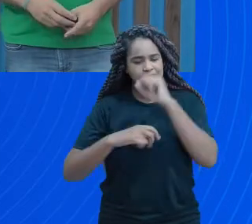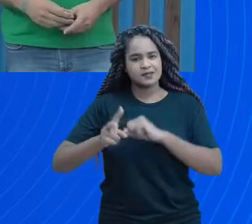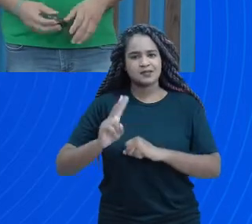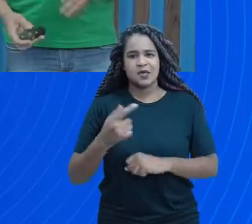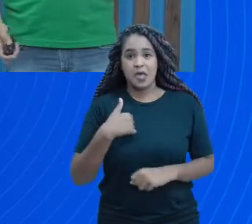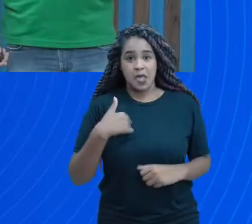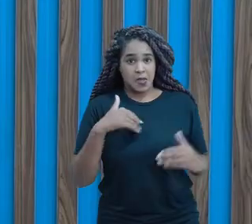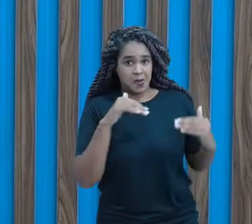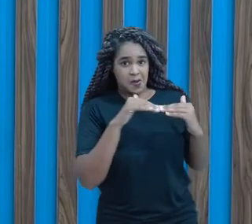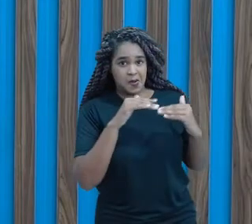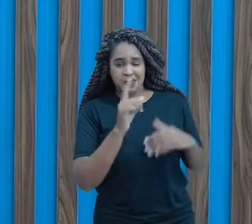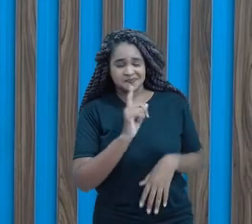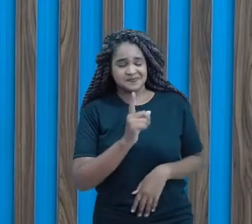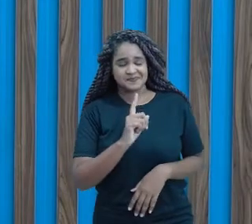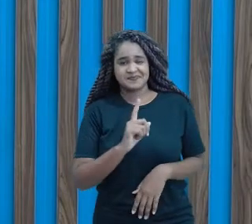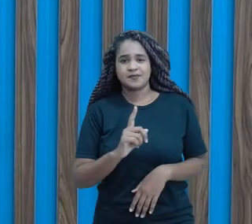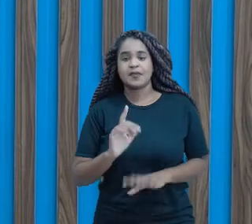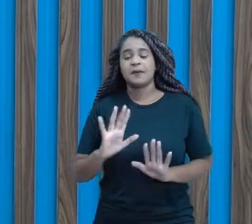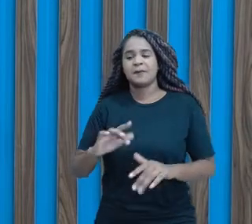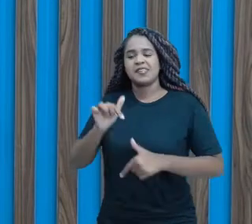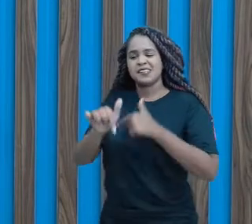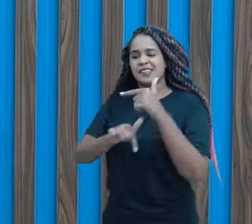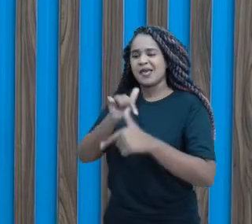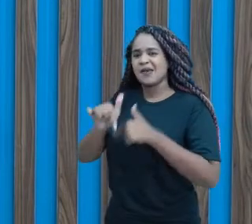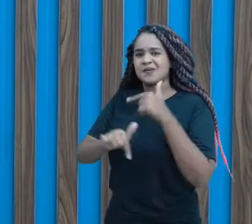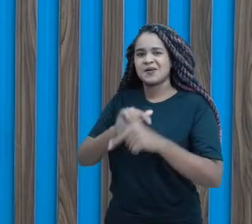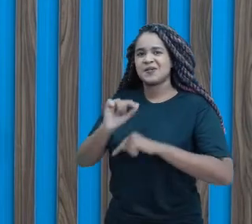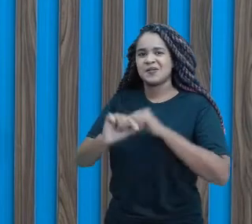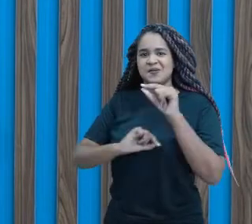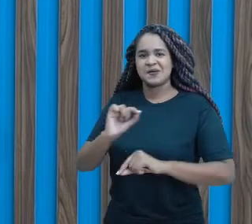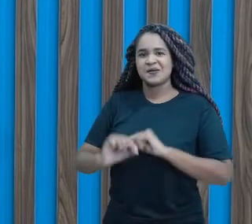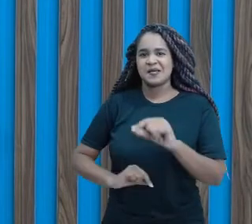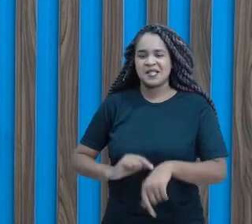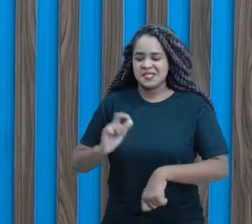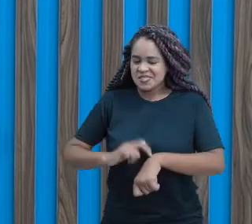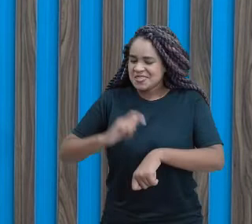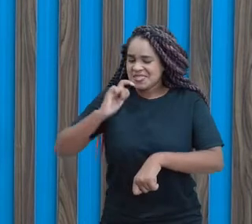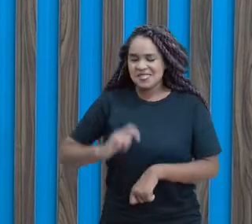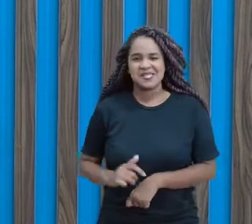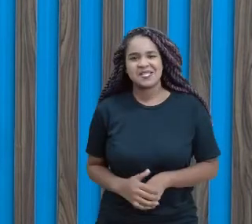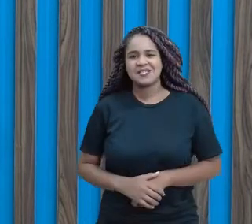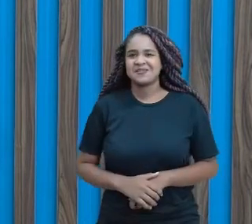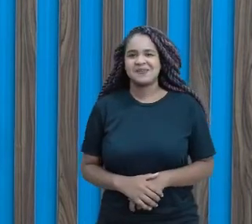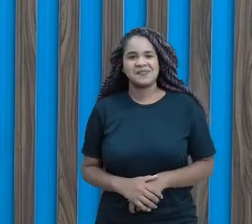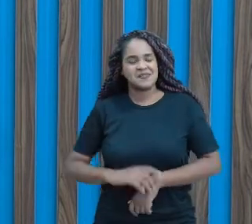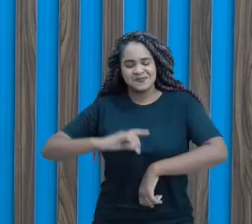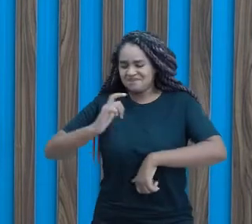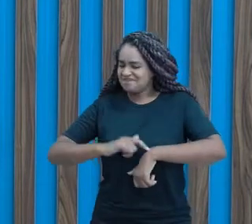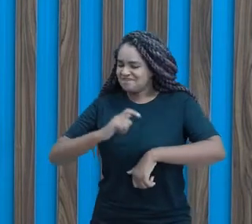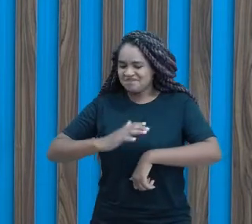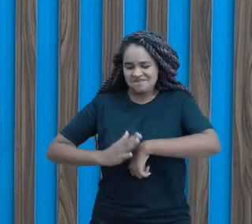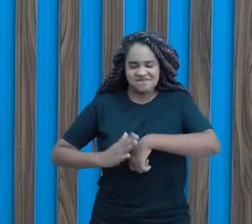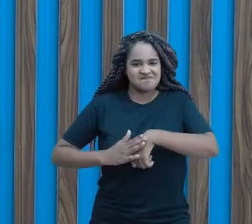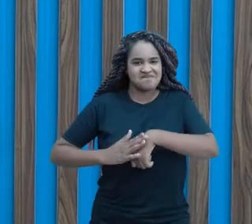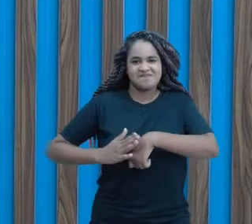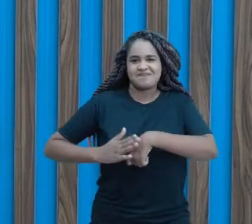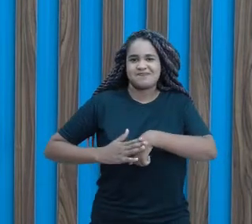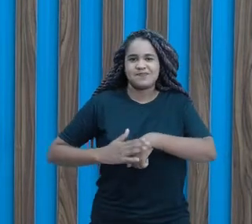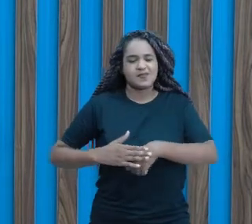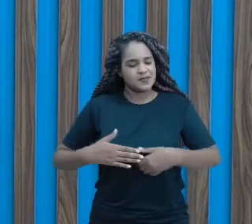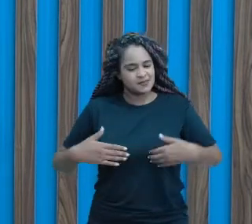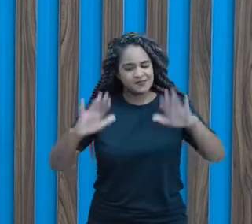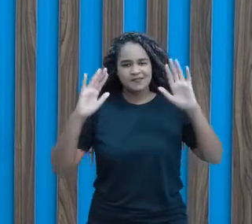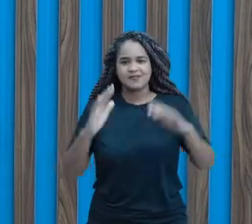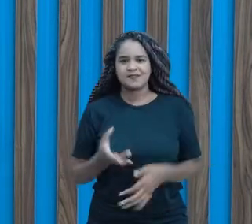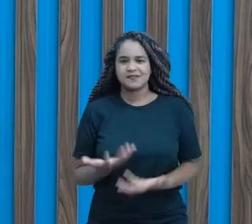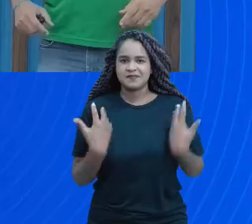professor Luciano, não. Mas aqui a gente trabalha tudo na chincha, né? Tudo na nhanha, né? Na hora. E vamos